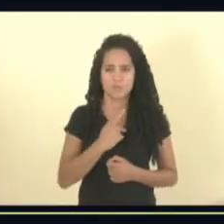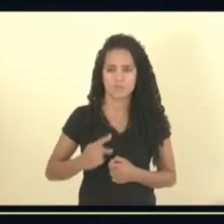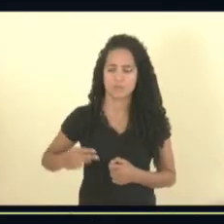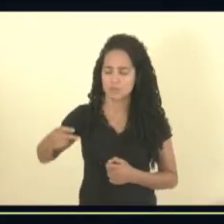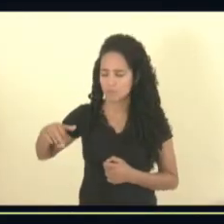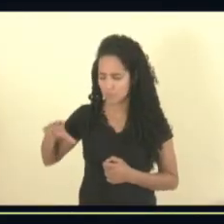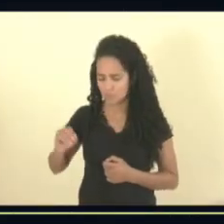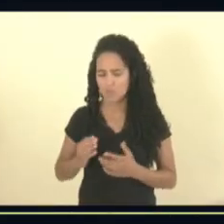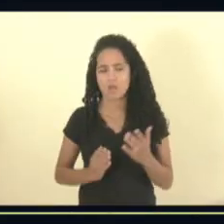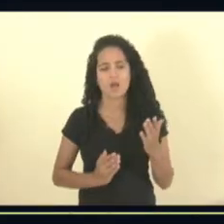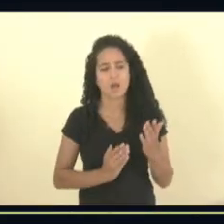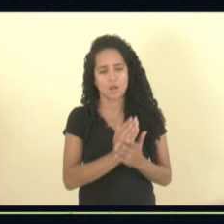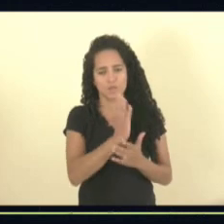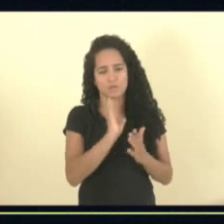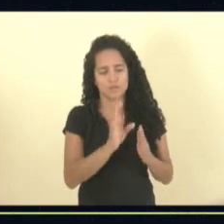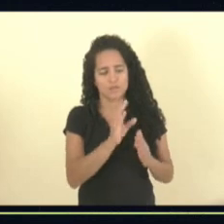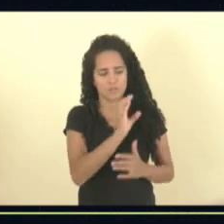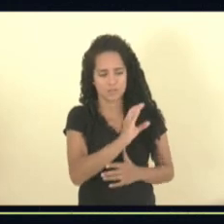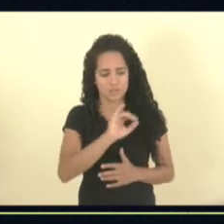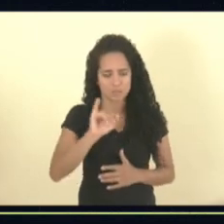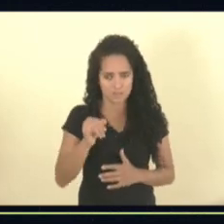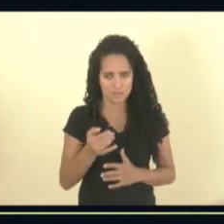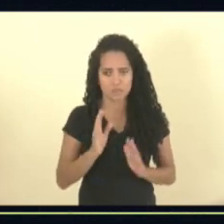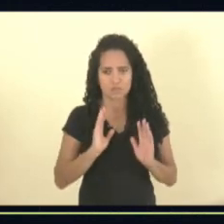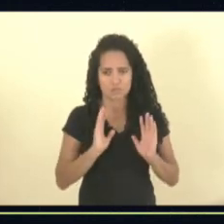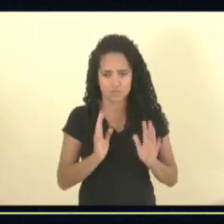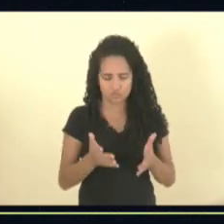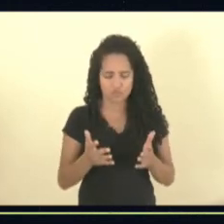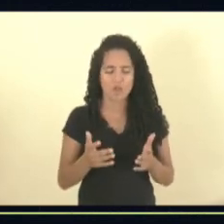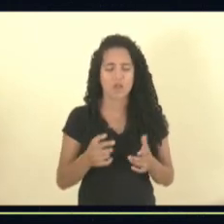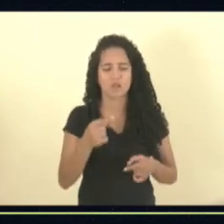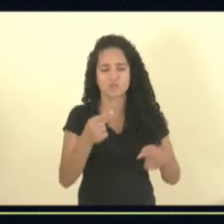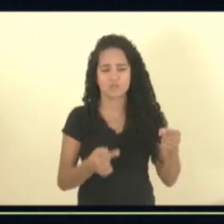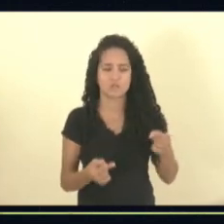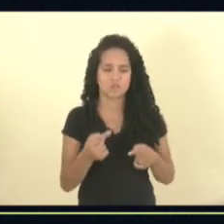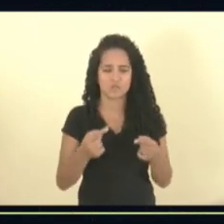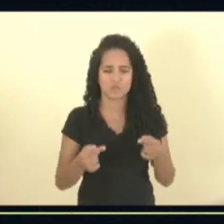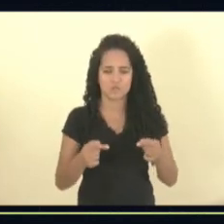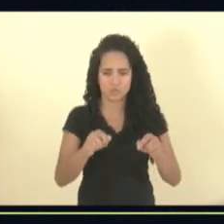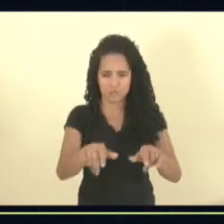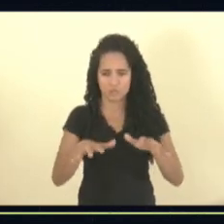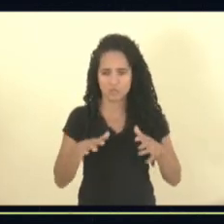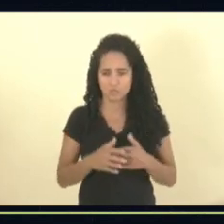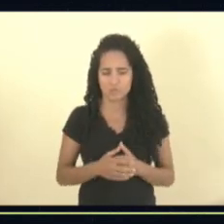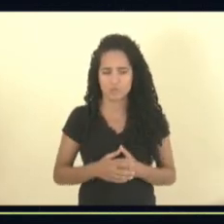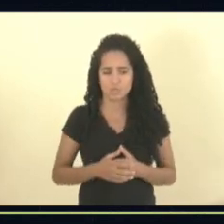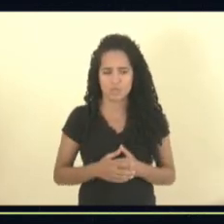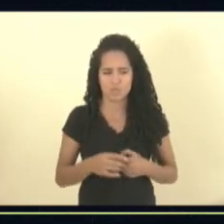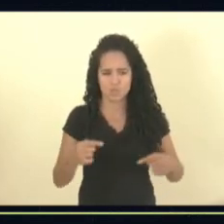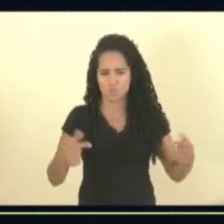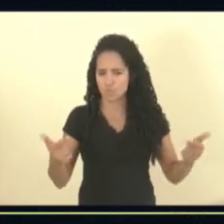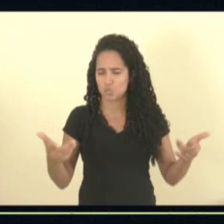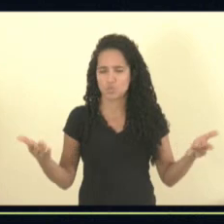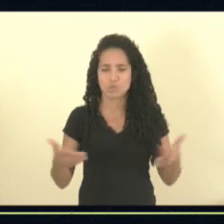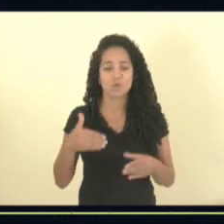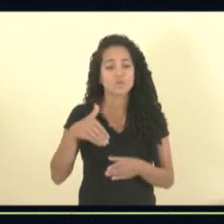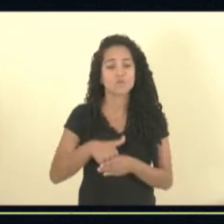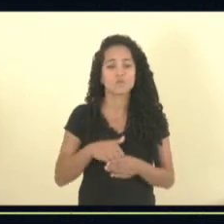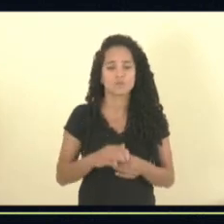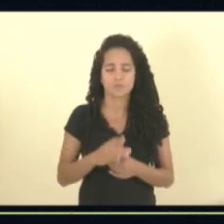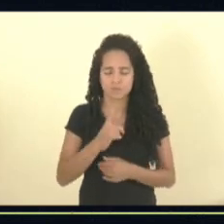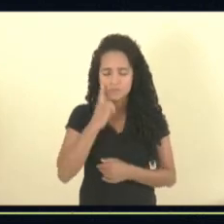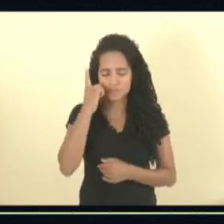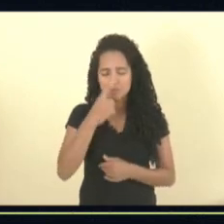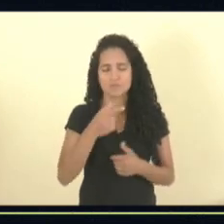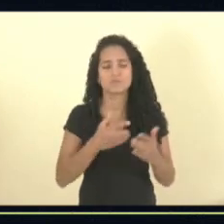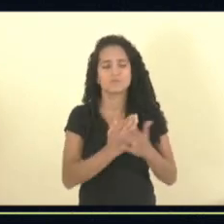Aprovada a redação final na CCJ por unanimidade, coloca mesmo ser discutida no plenário. Não havendo quem queira discutir, em votação. Os deputados